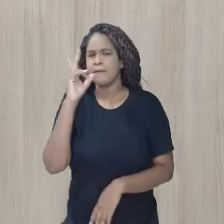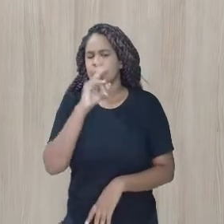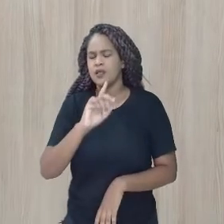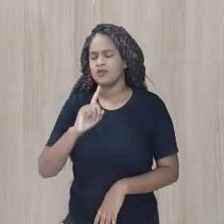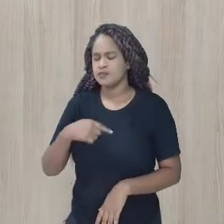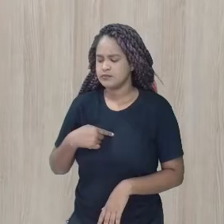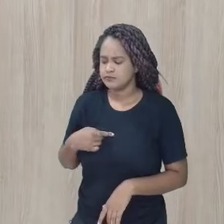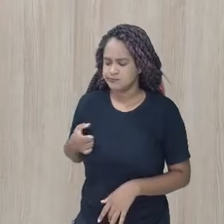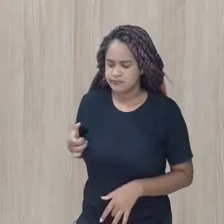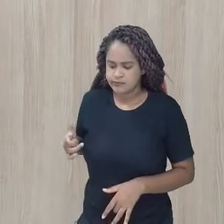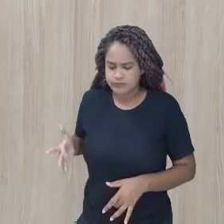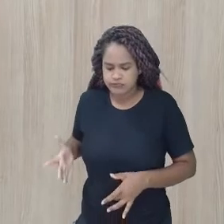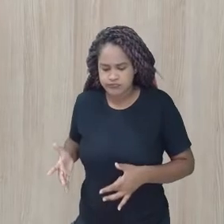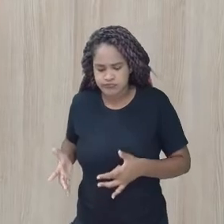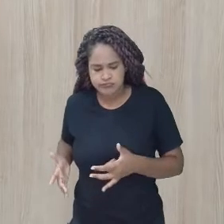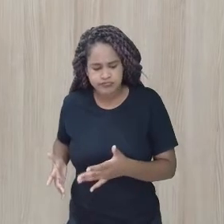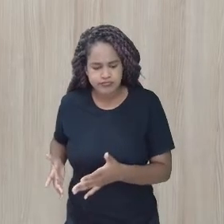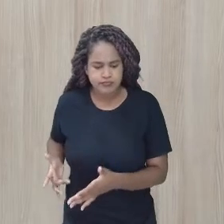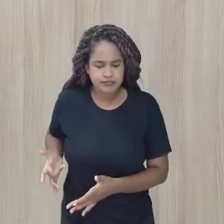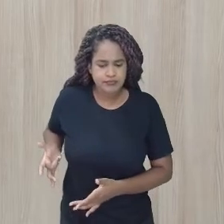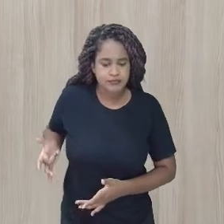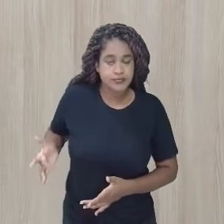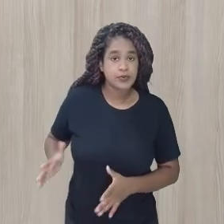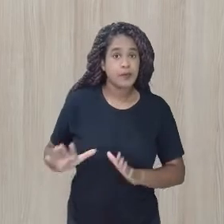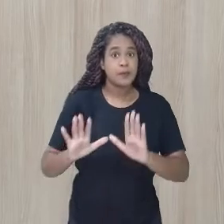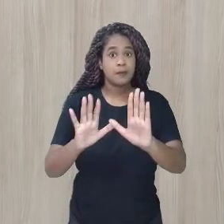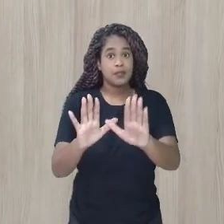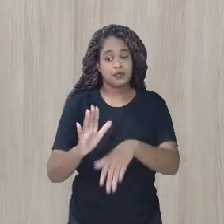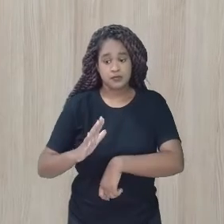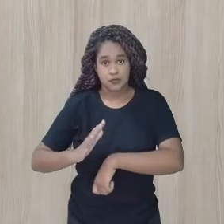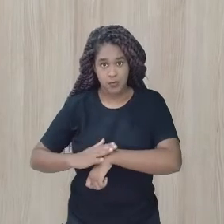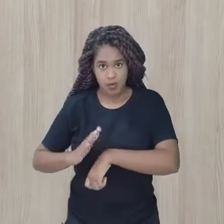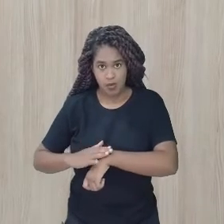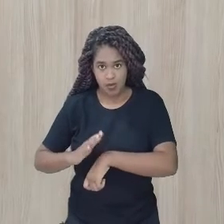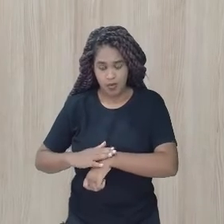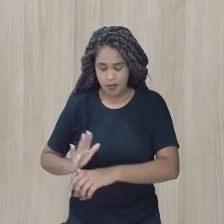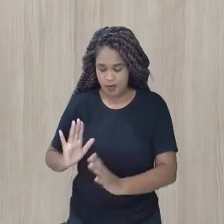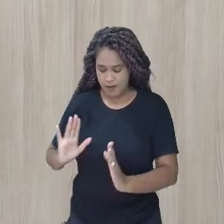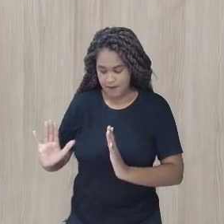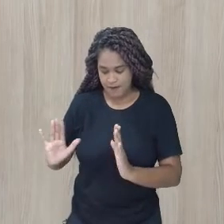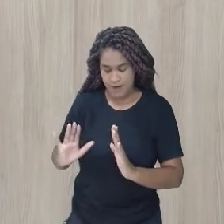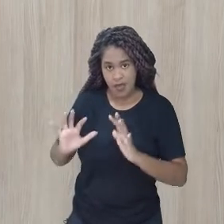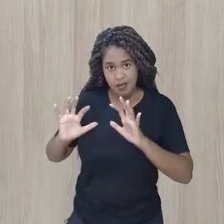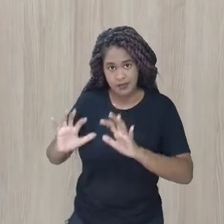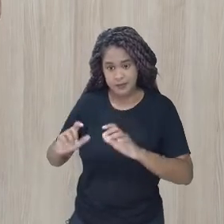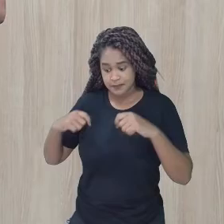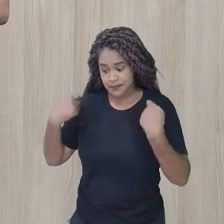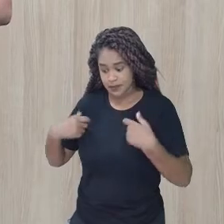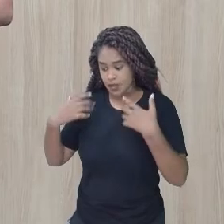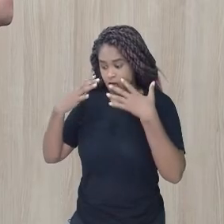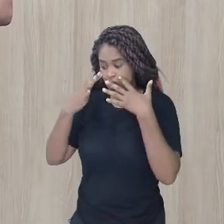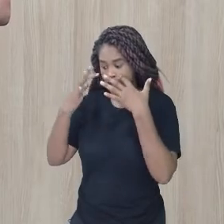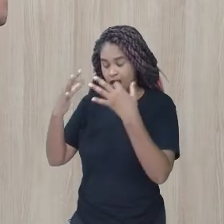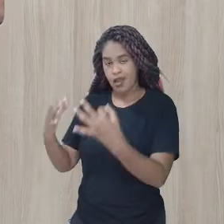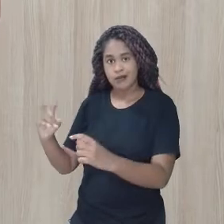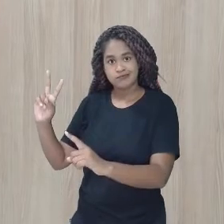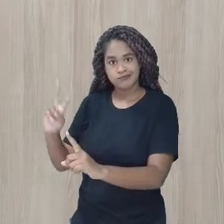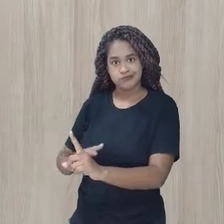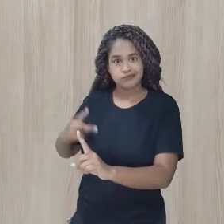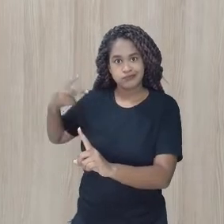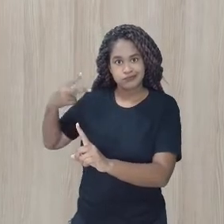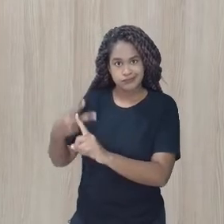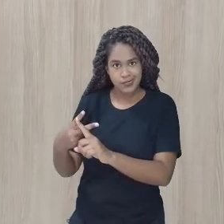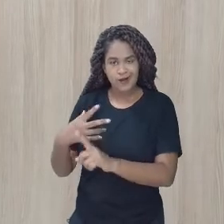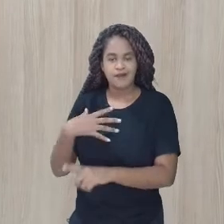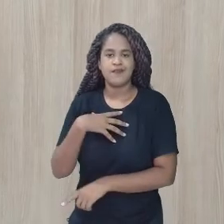vamos deixando mais soltos, não é? Mas é nesse momento que nós temos que prestar mais atenção nos nossos filhos e